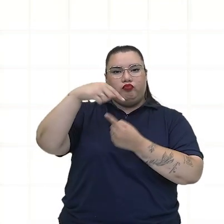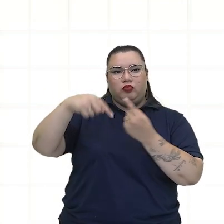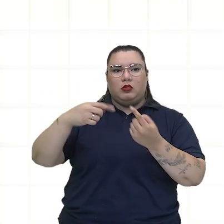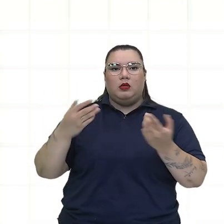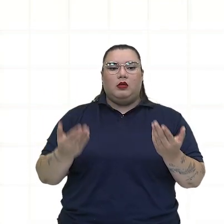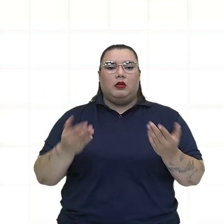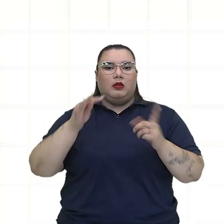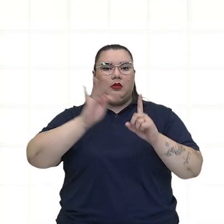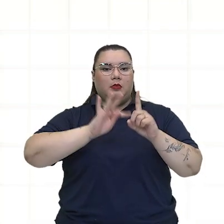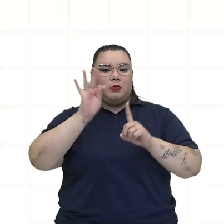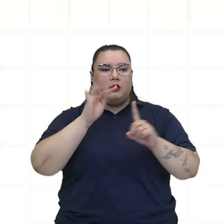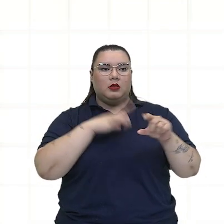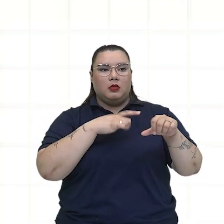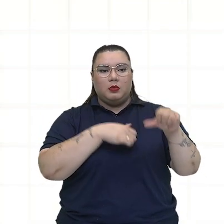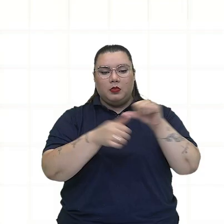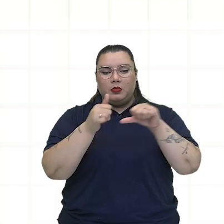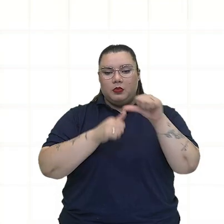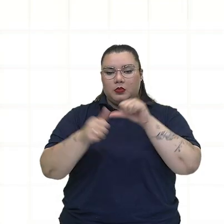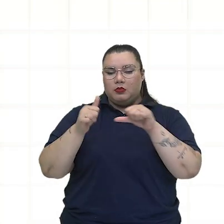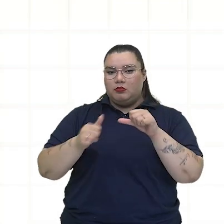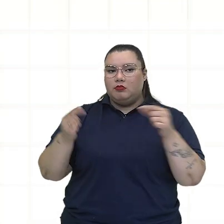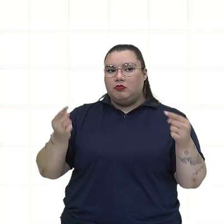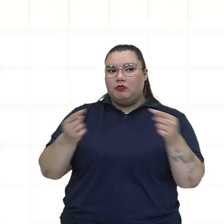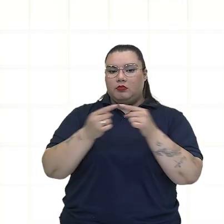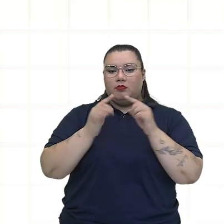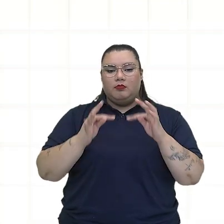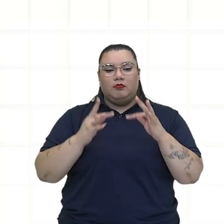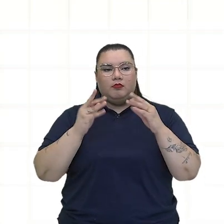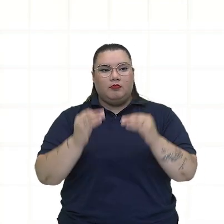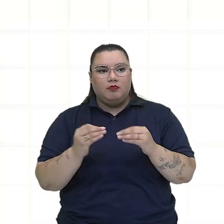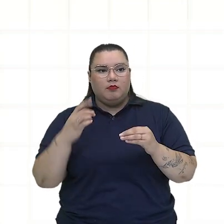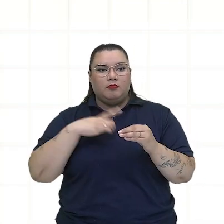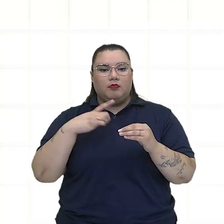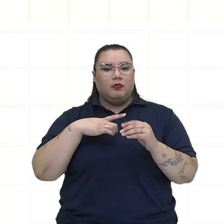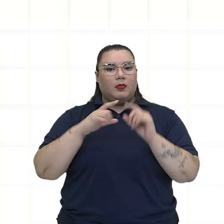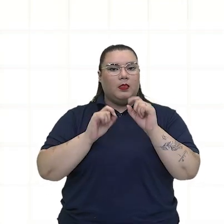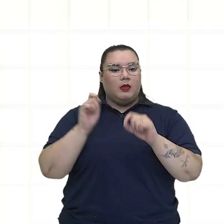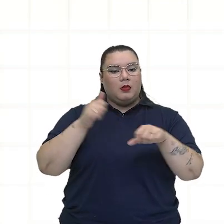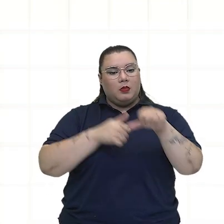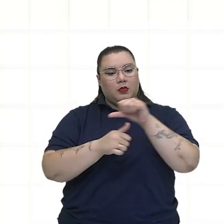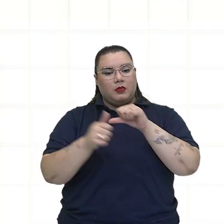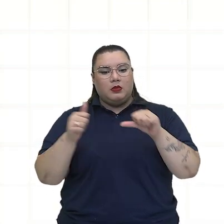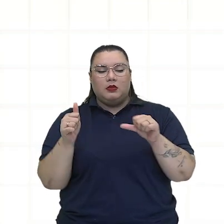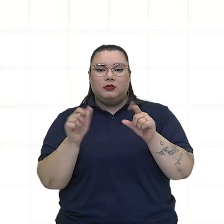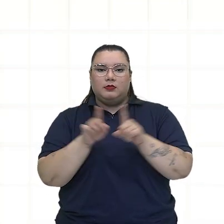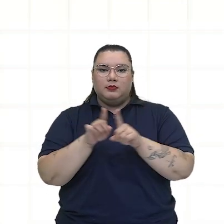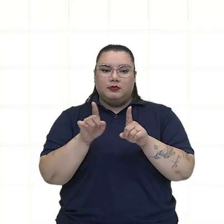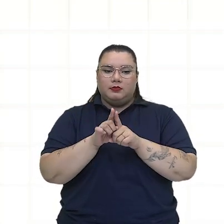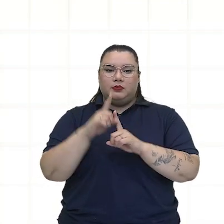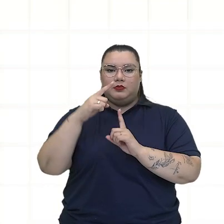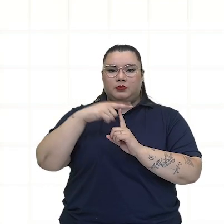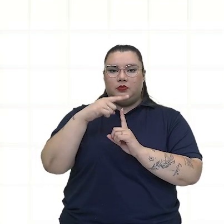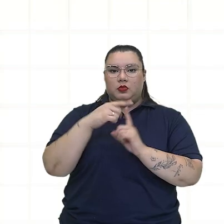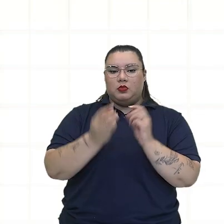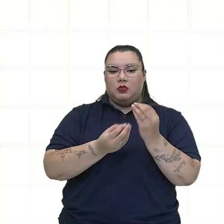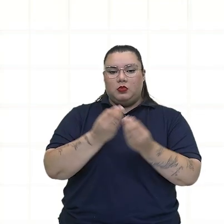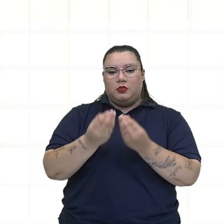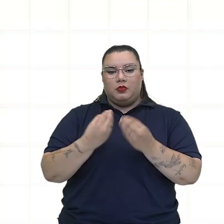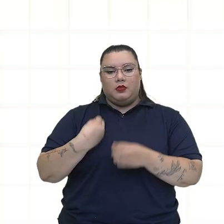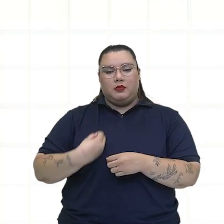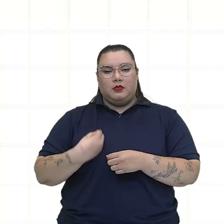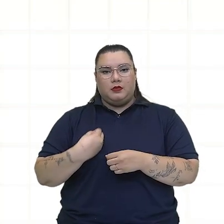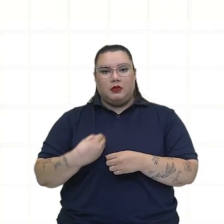as temperaturas que estão modificando, acaba isso tudo trazendo mudanças também para a forma com a qual a